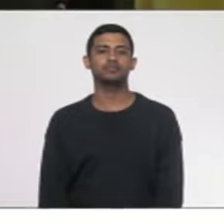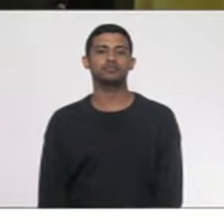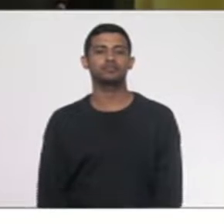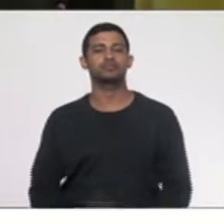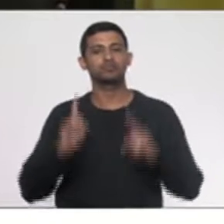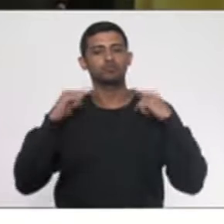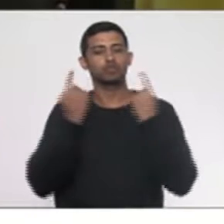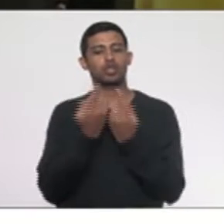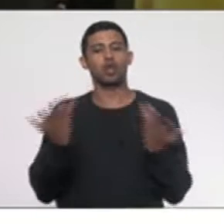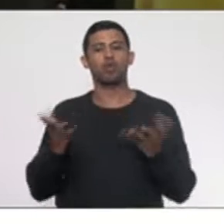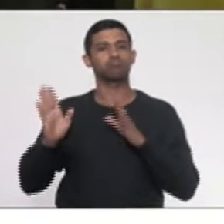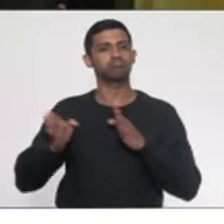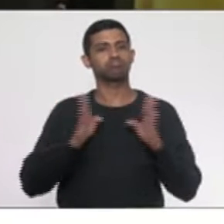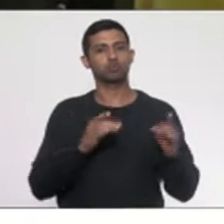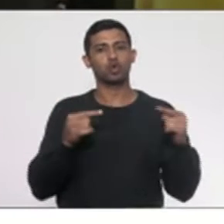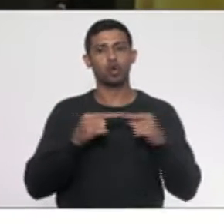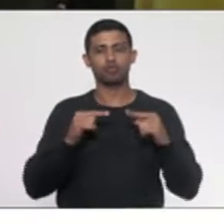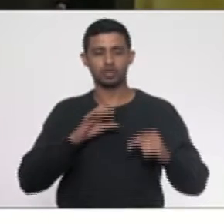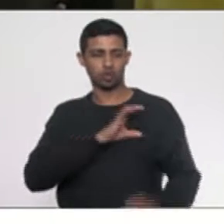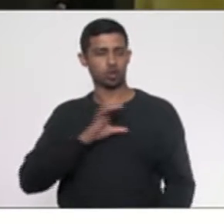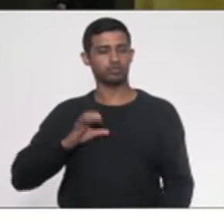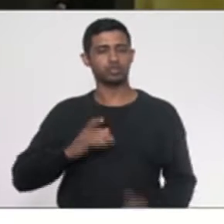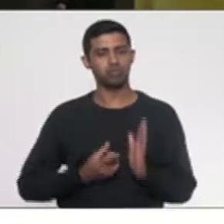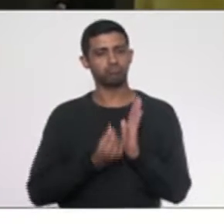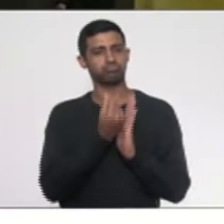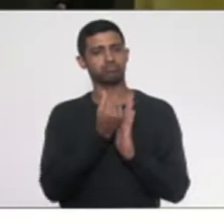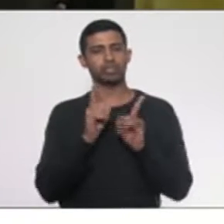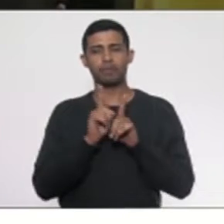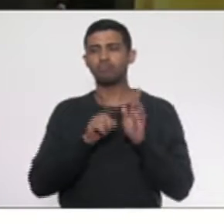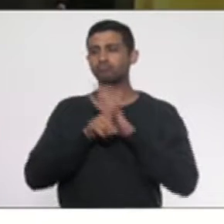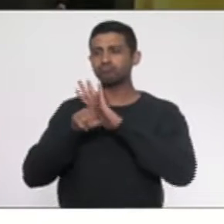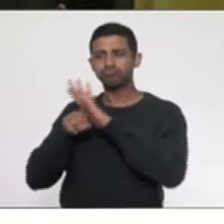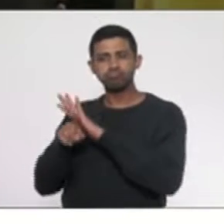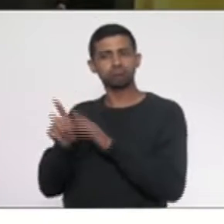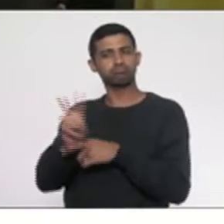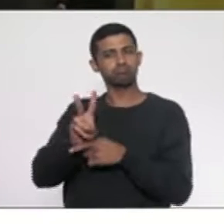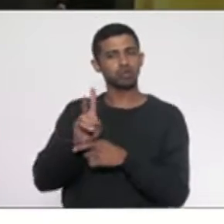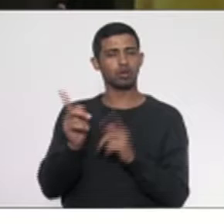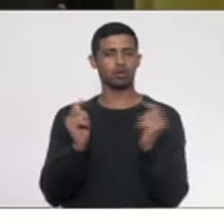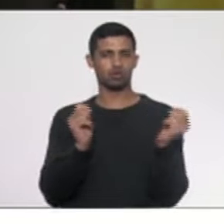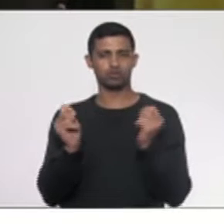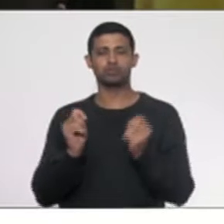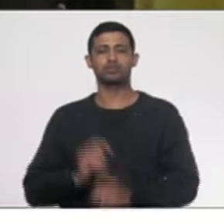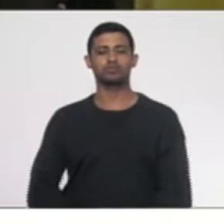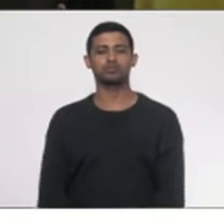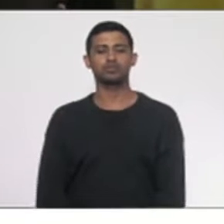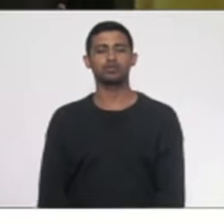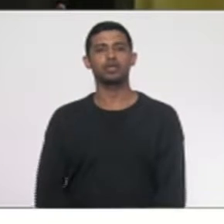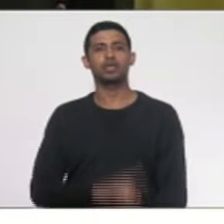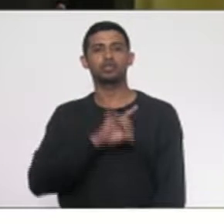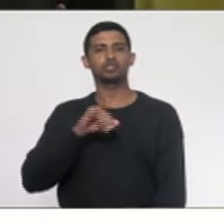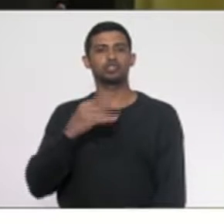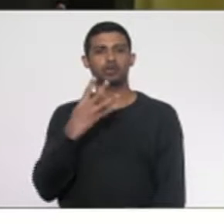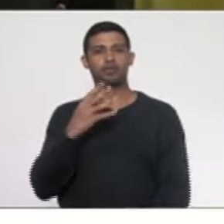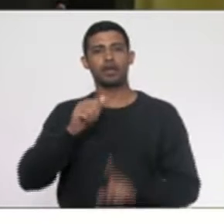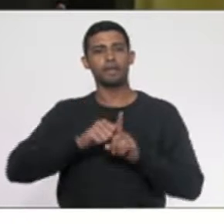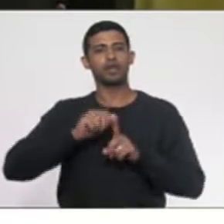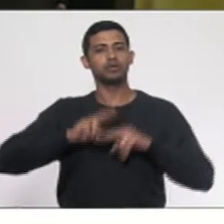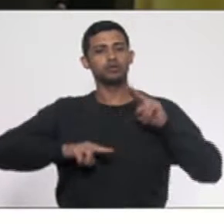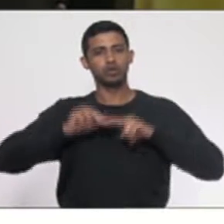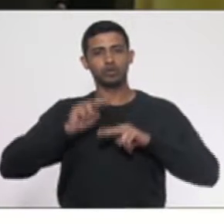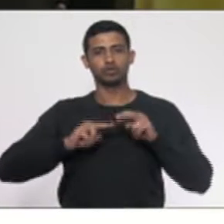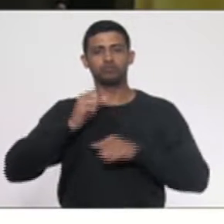Reunião ordinária da Comissão de Orçamento, Finanças, Fiscalização Financeira e Controle, 4 de junho de 2019.